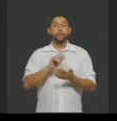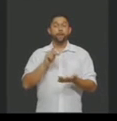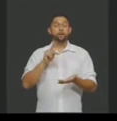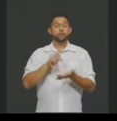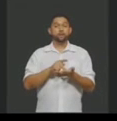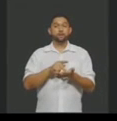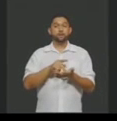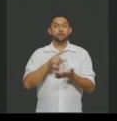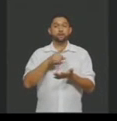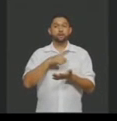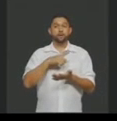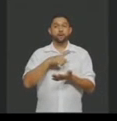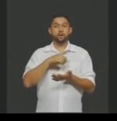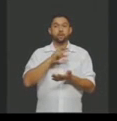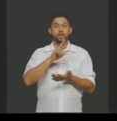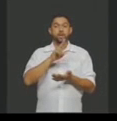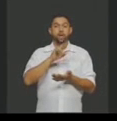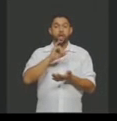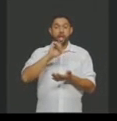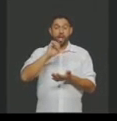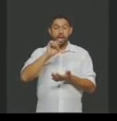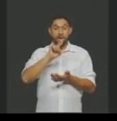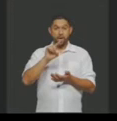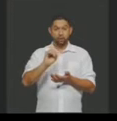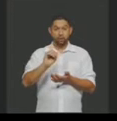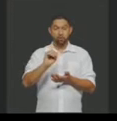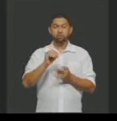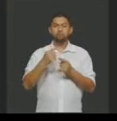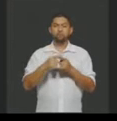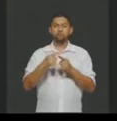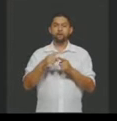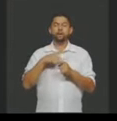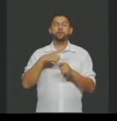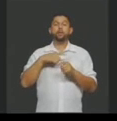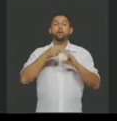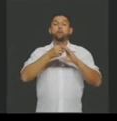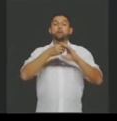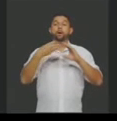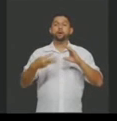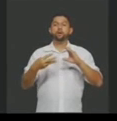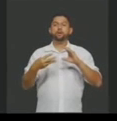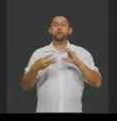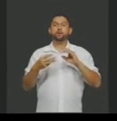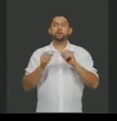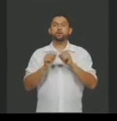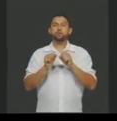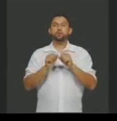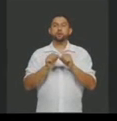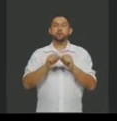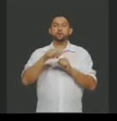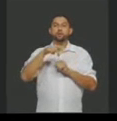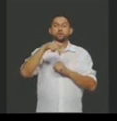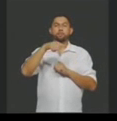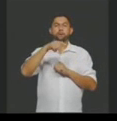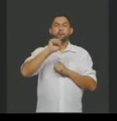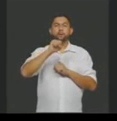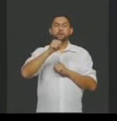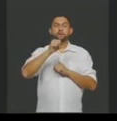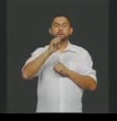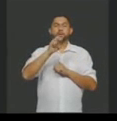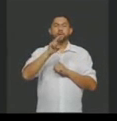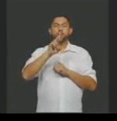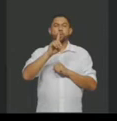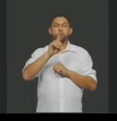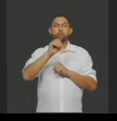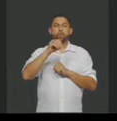de risópode porque ele possui uma característica que é a formação disso aqui, ó, pseudópodes. Olha como é que